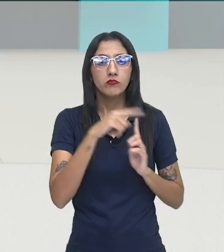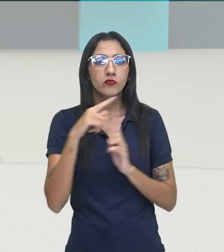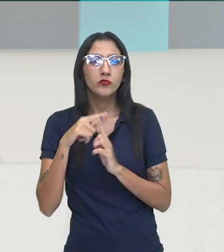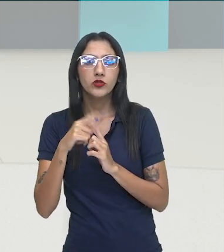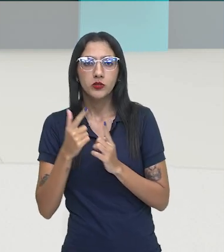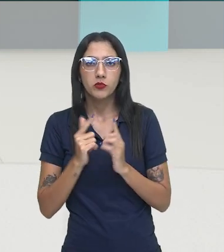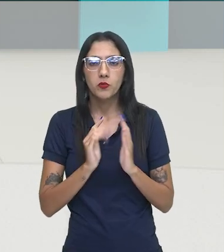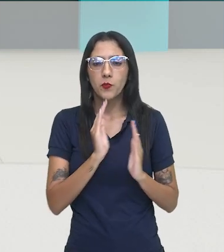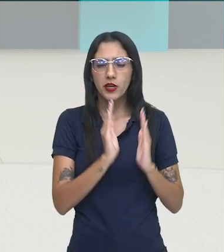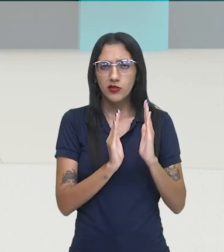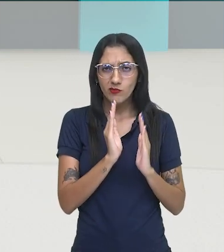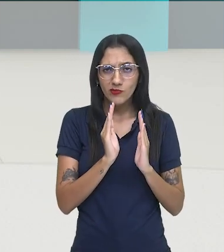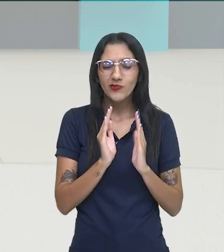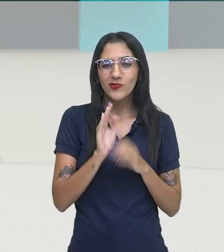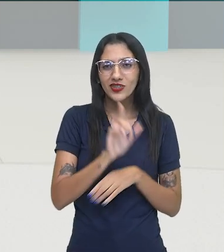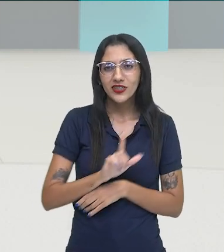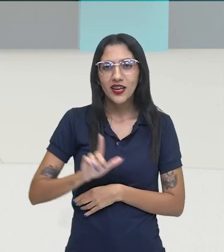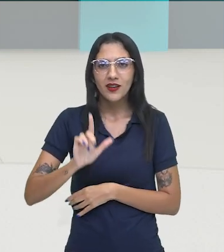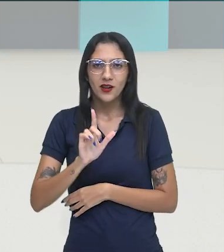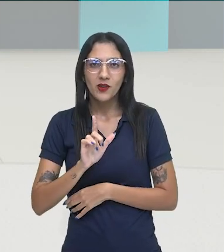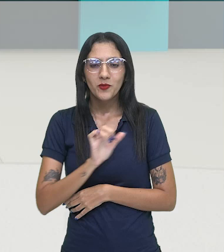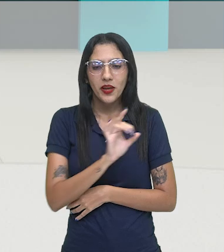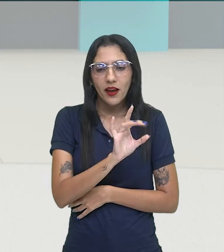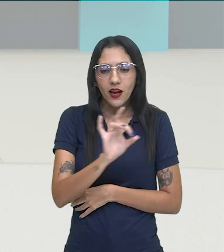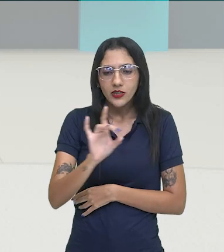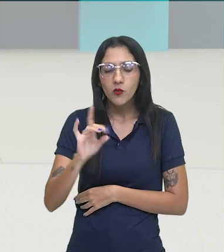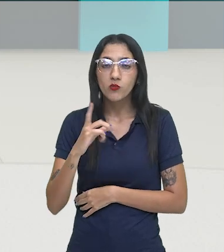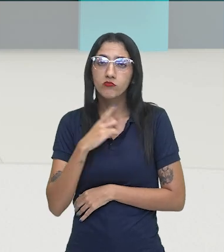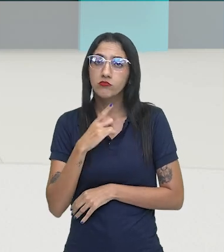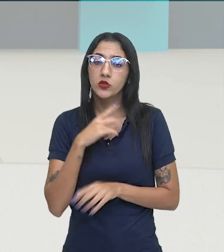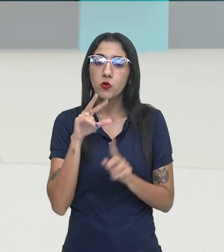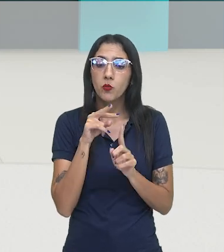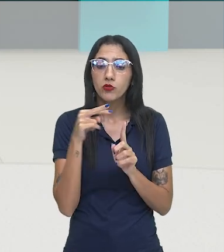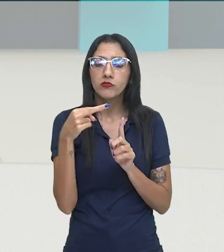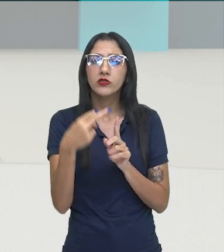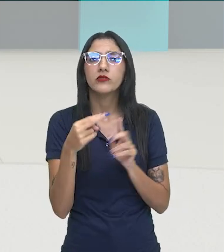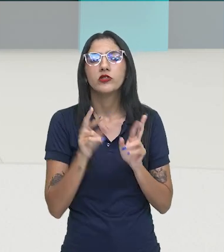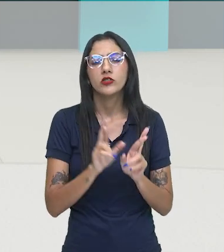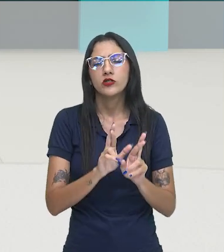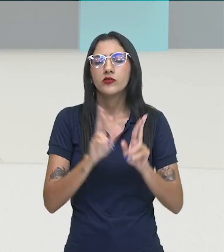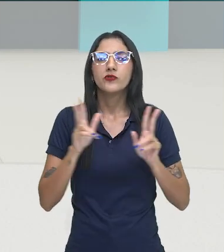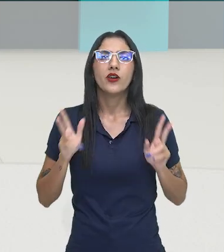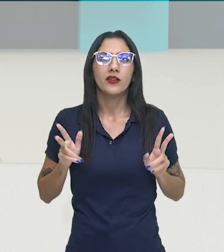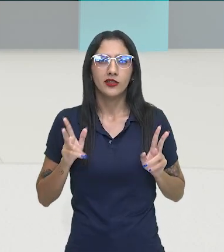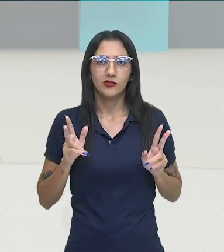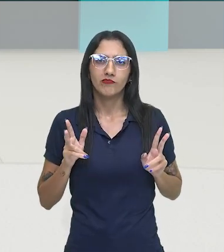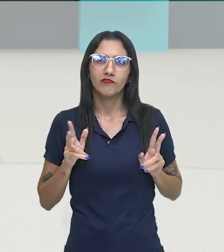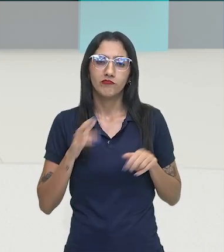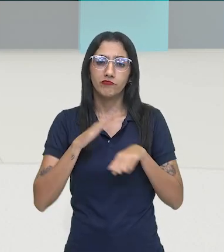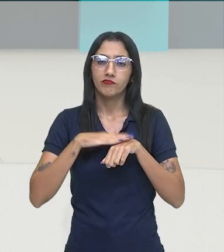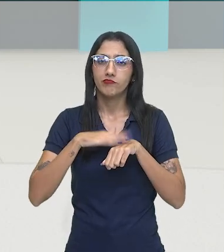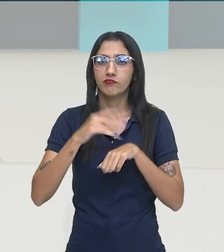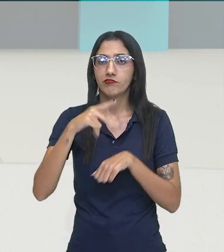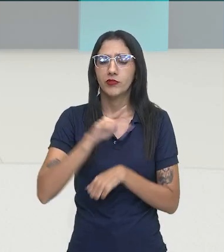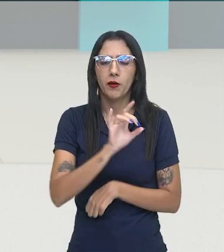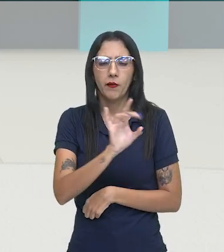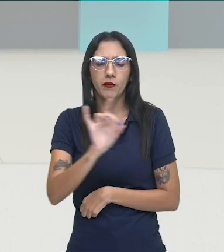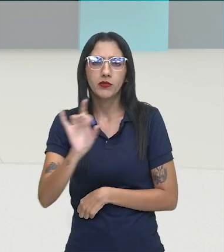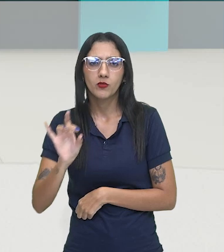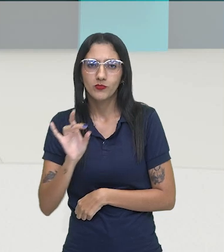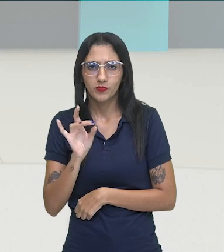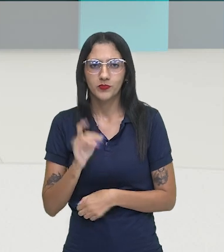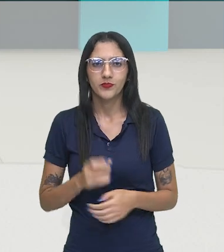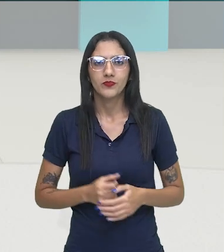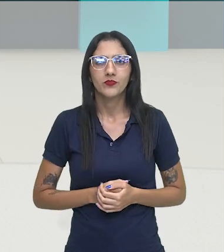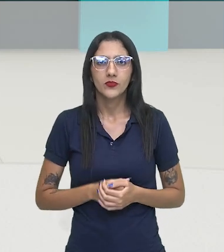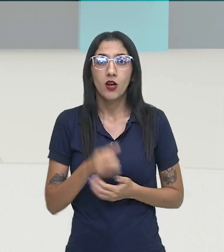um movimento literário, e cada um vai trabalhar a sua forma, né? De modo geral, claro